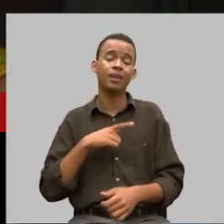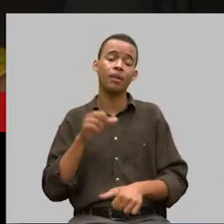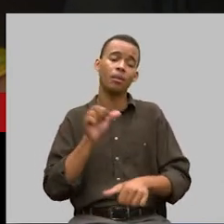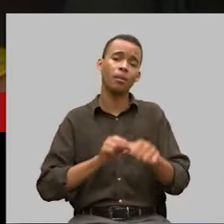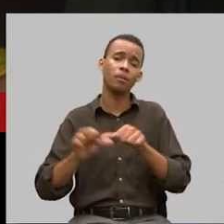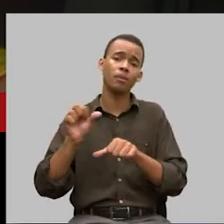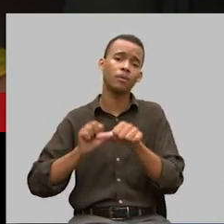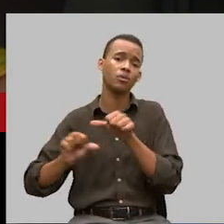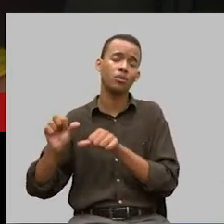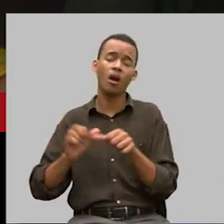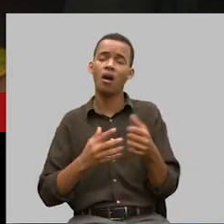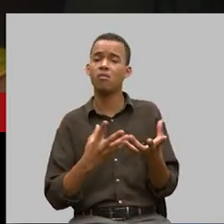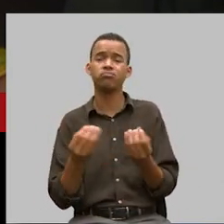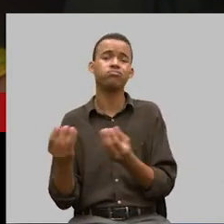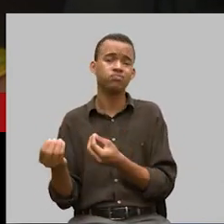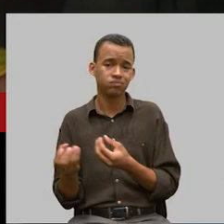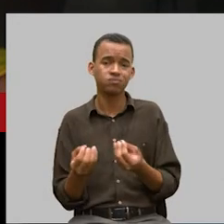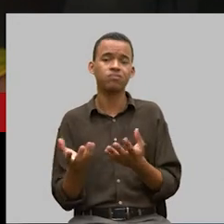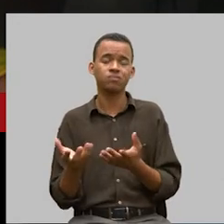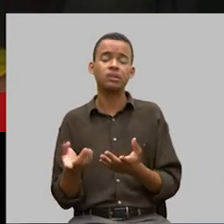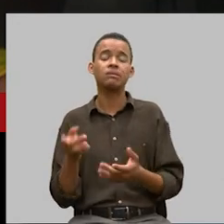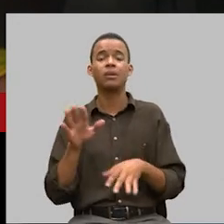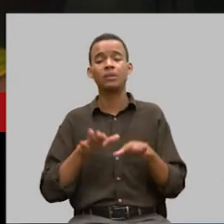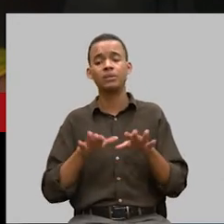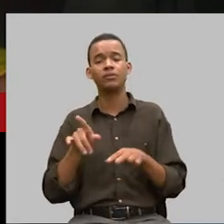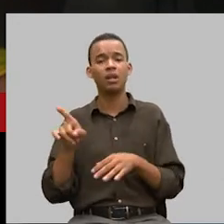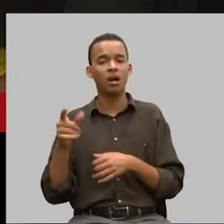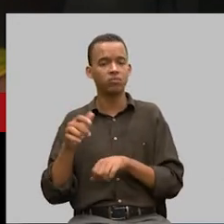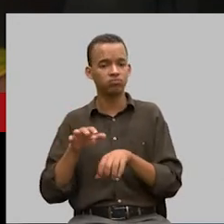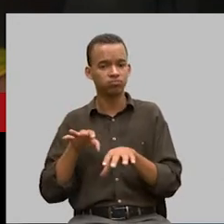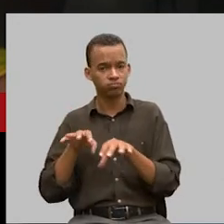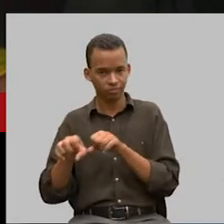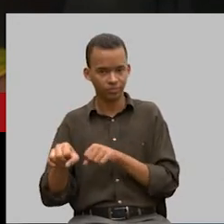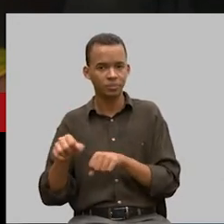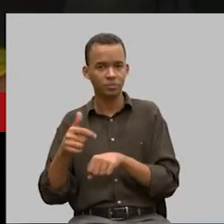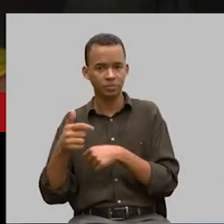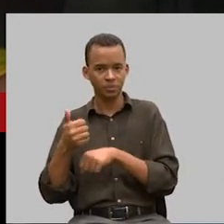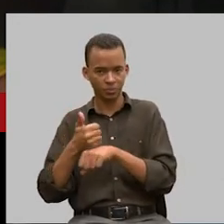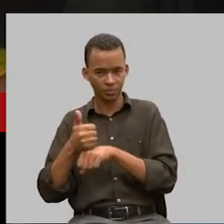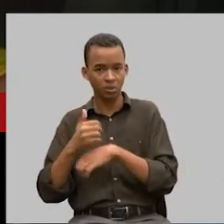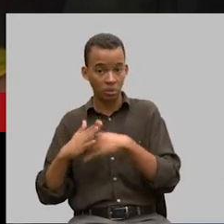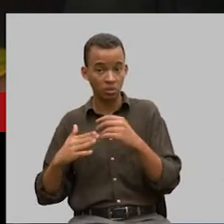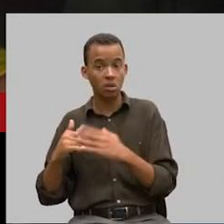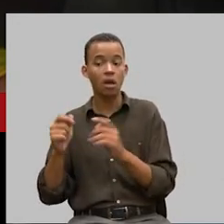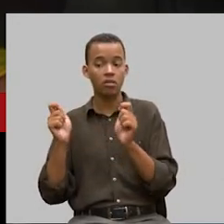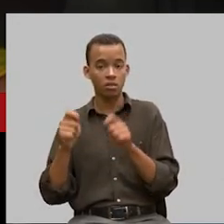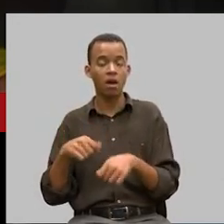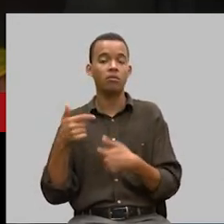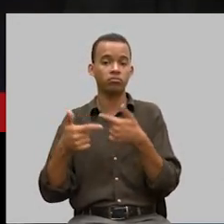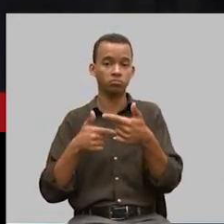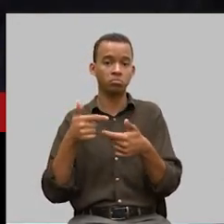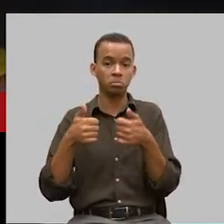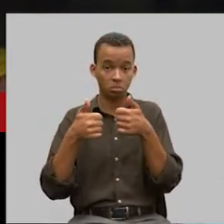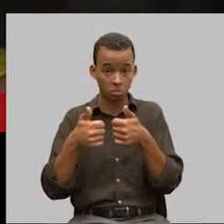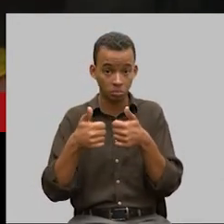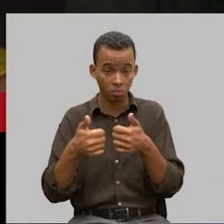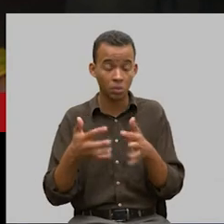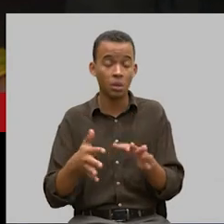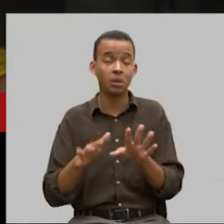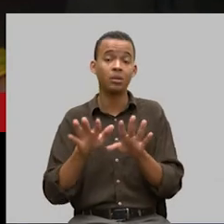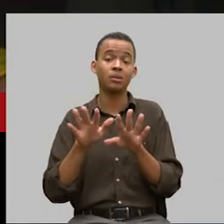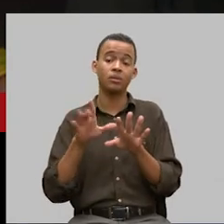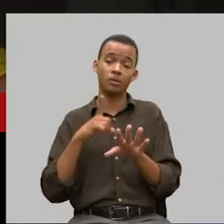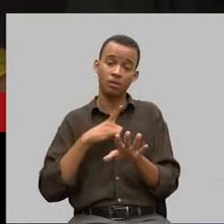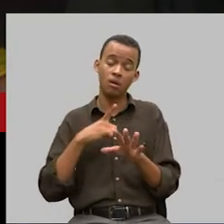grande então às vezes a gente tem um profissional lá que atende o que a Efa precisa que tem as características para fazer